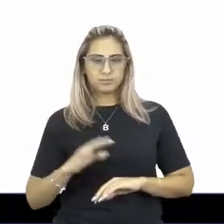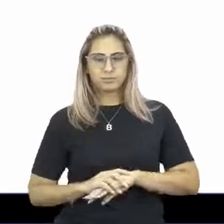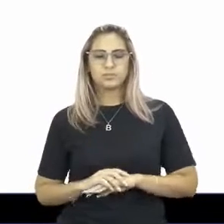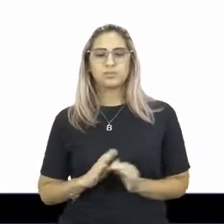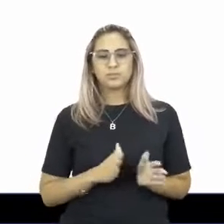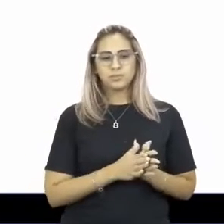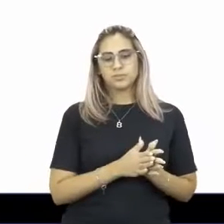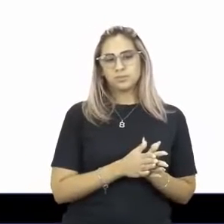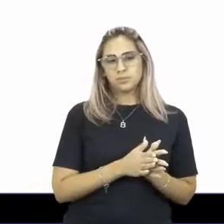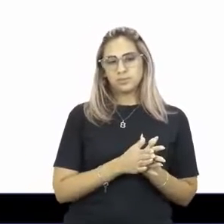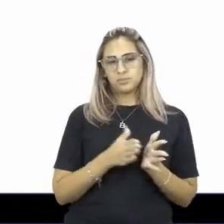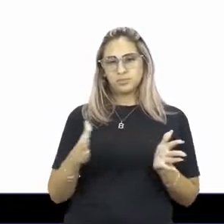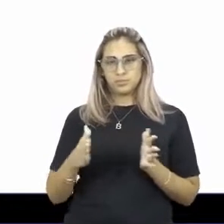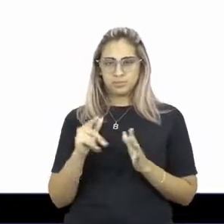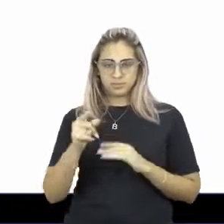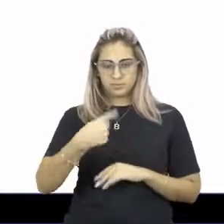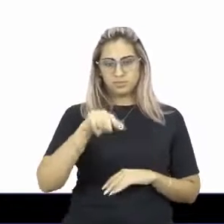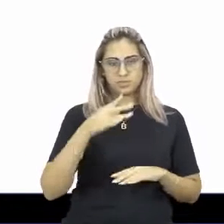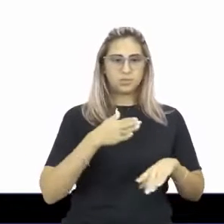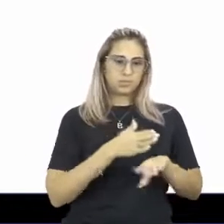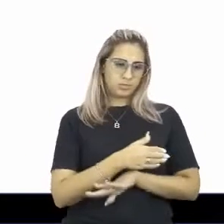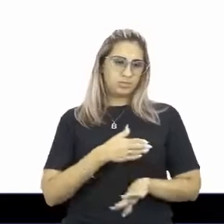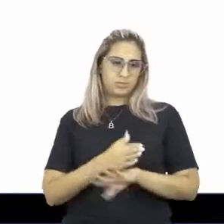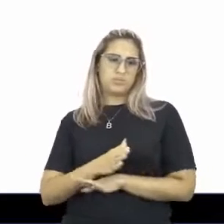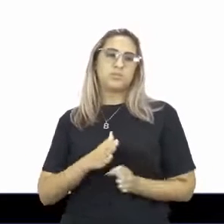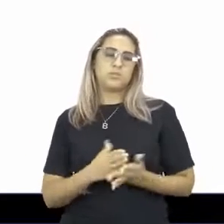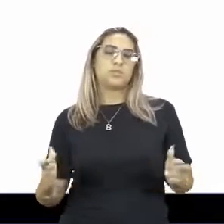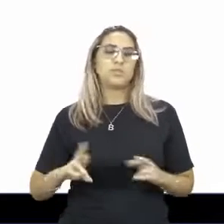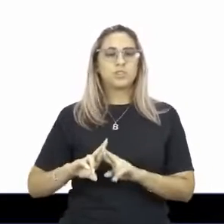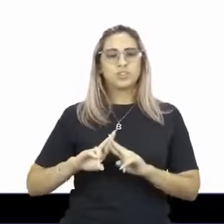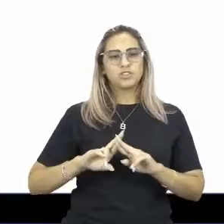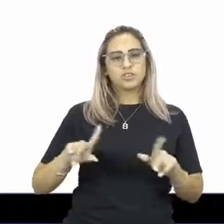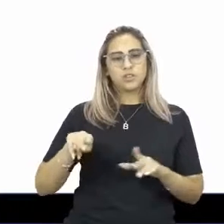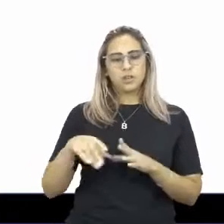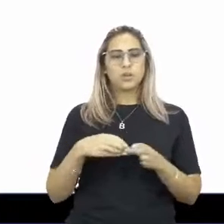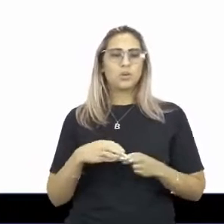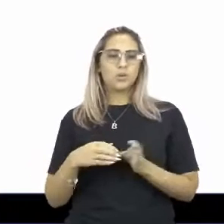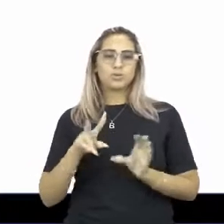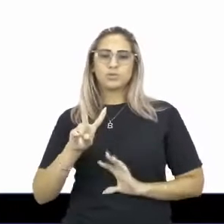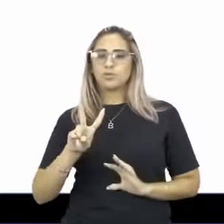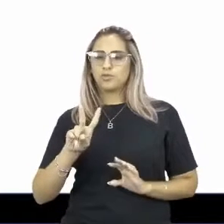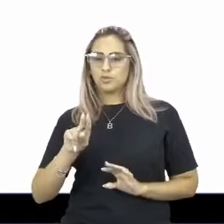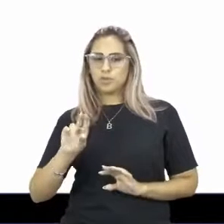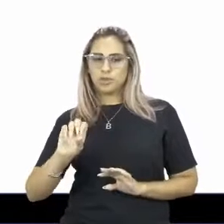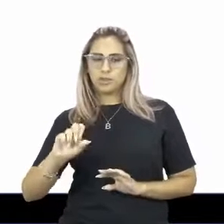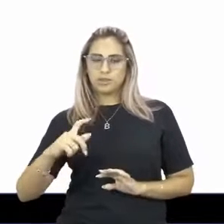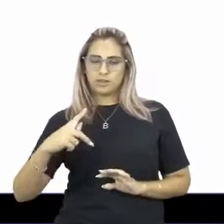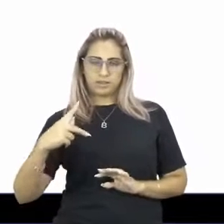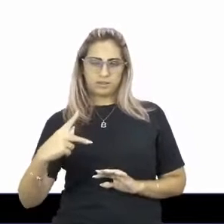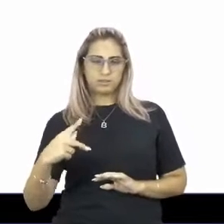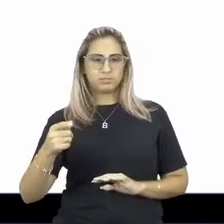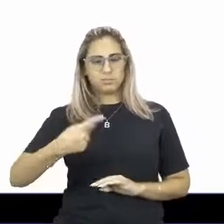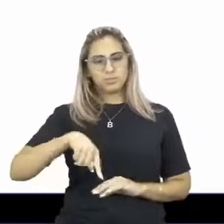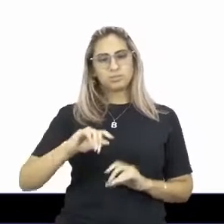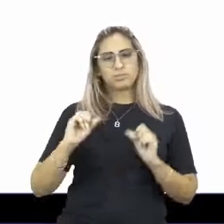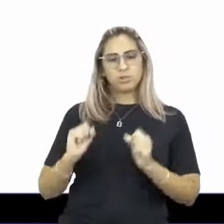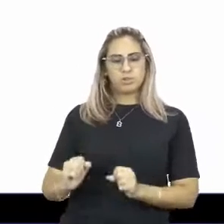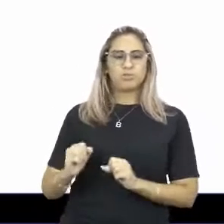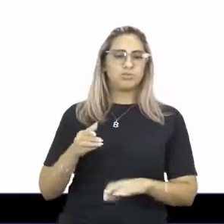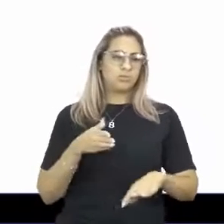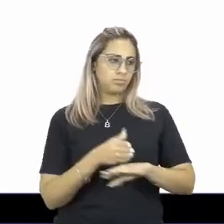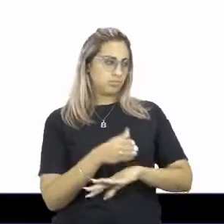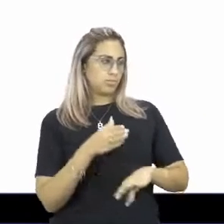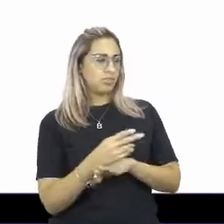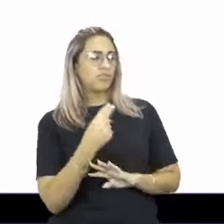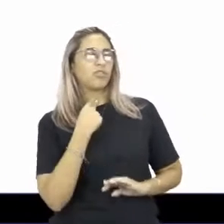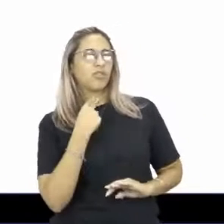processo seletivo será uma participação, diferente do que foi no concurso VUNESP, no qual o docente ele poderia concorrer para